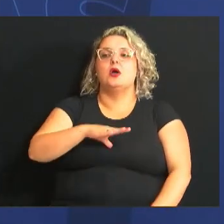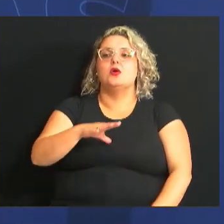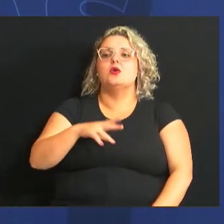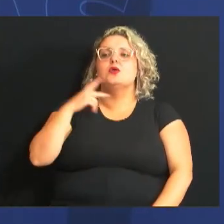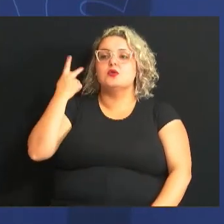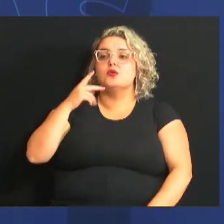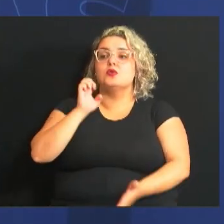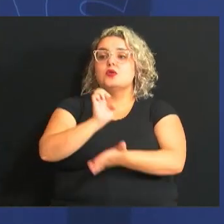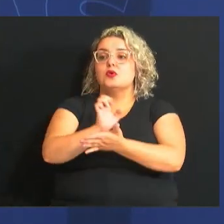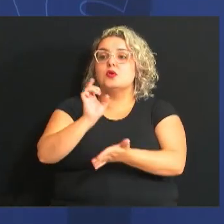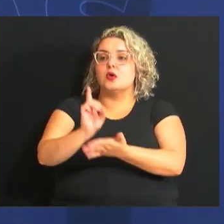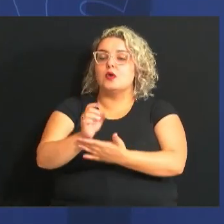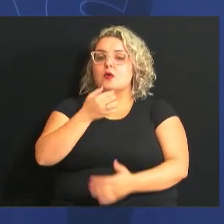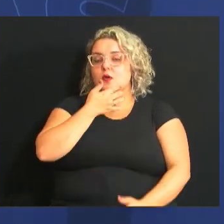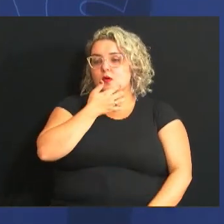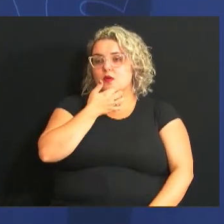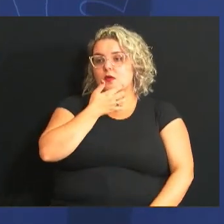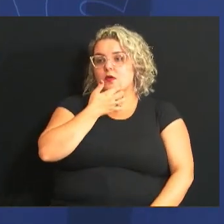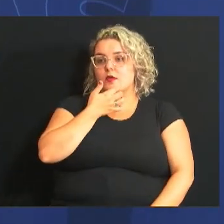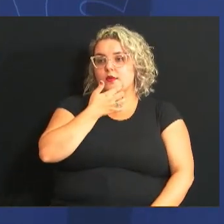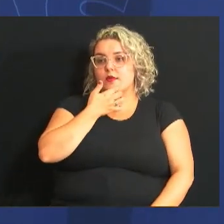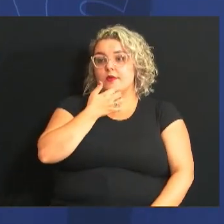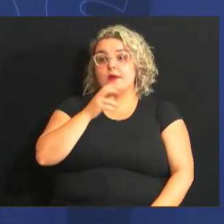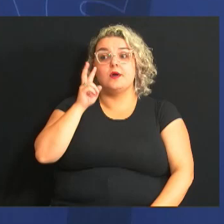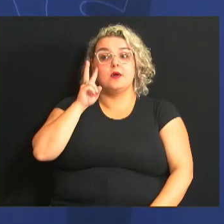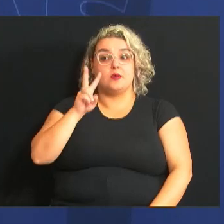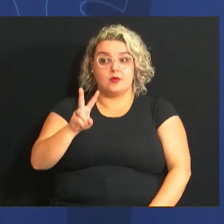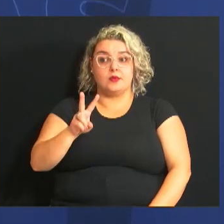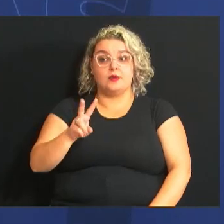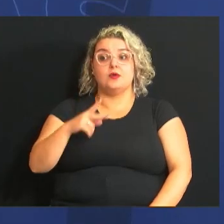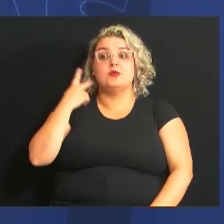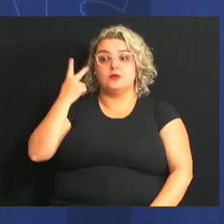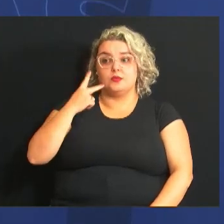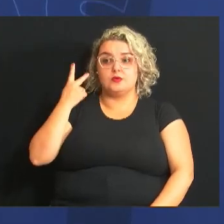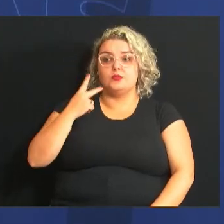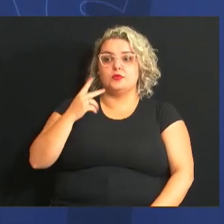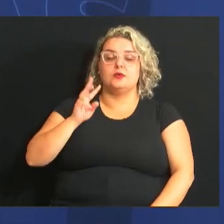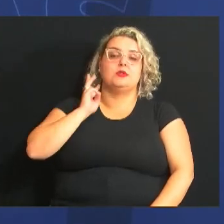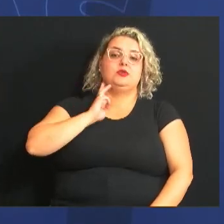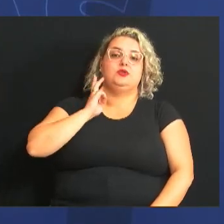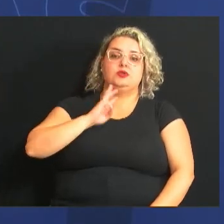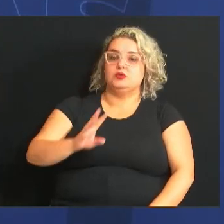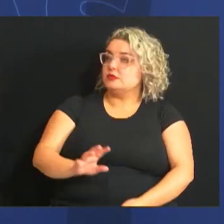Edson Ribeiro. Agora nós vamos conferir a do vereador Cecílio Santos.